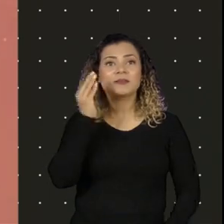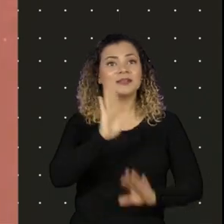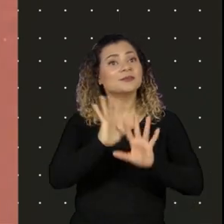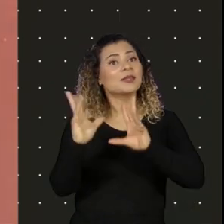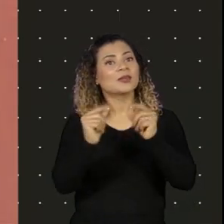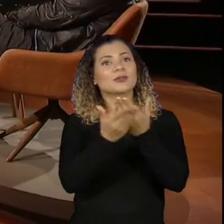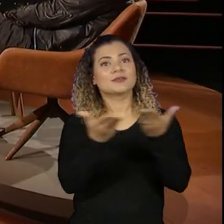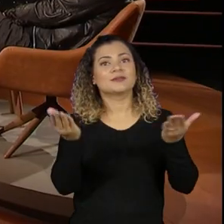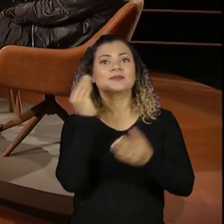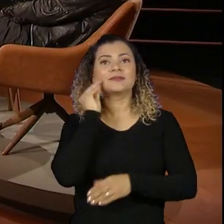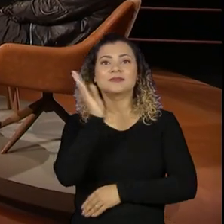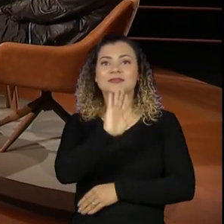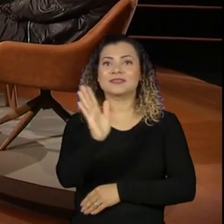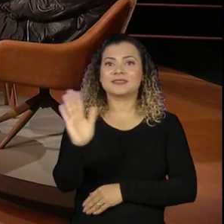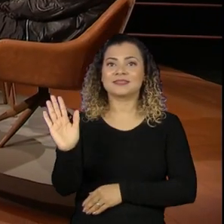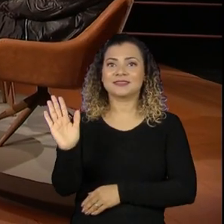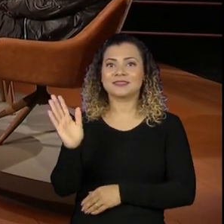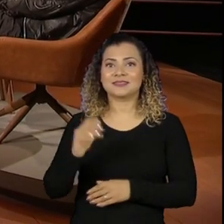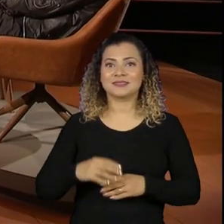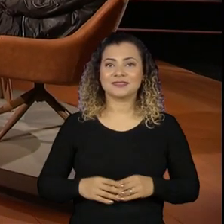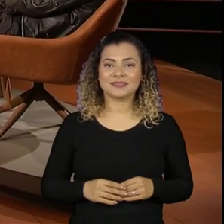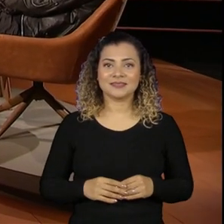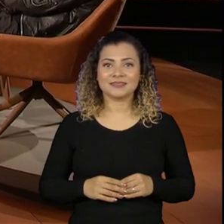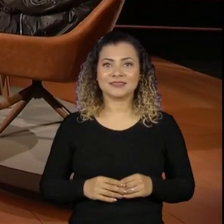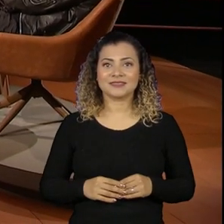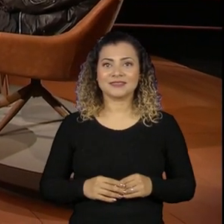aí. Beijo enorme.